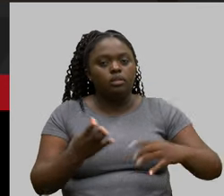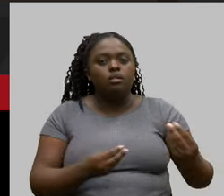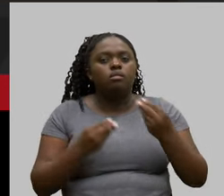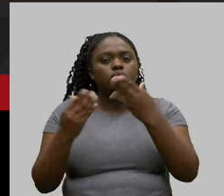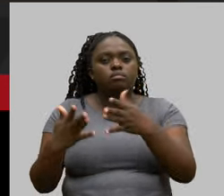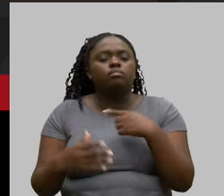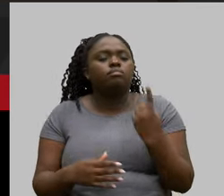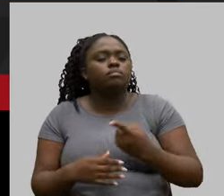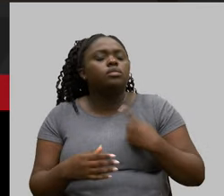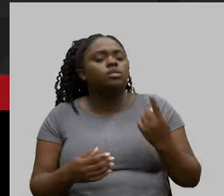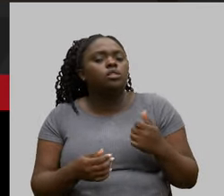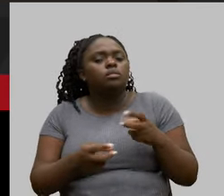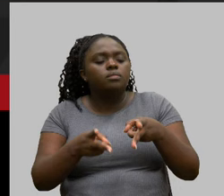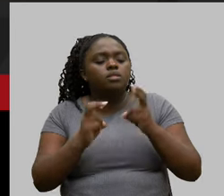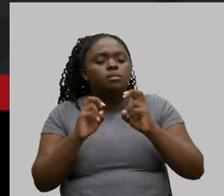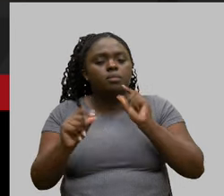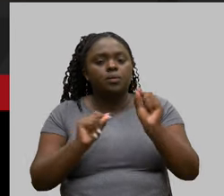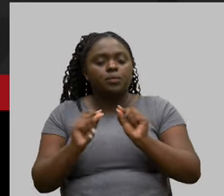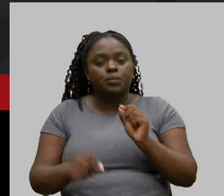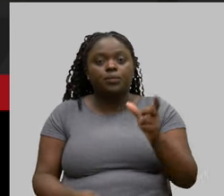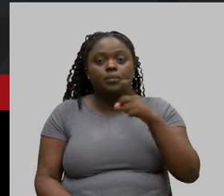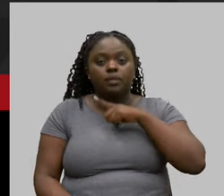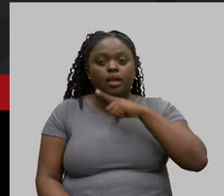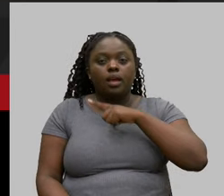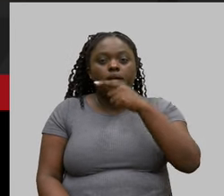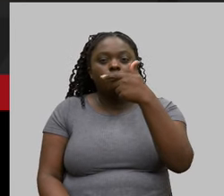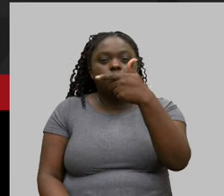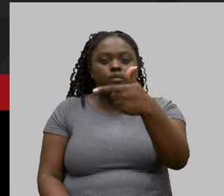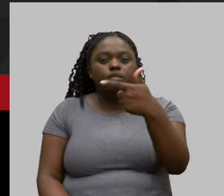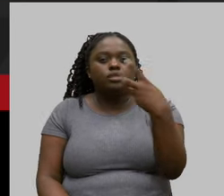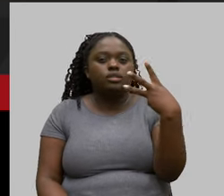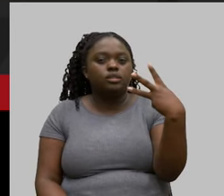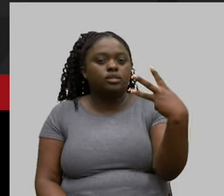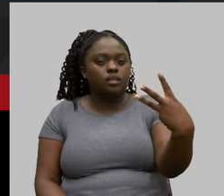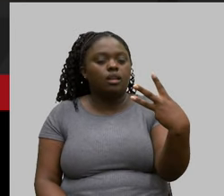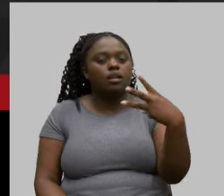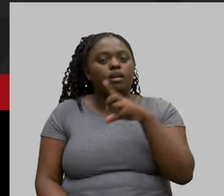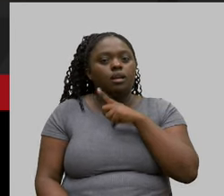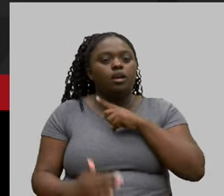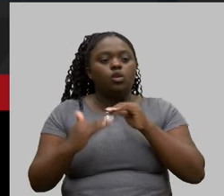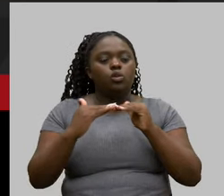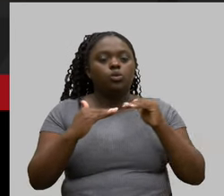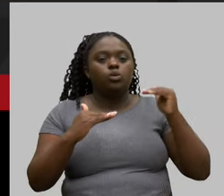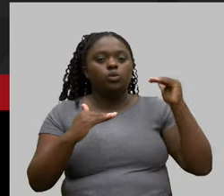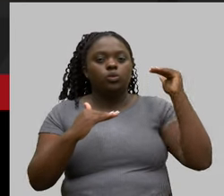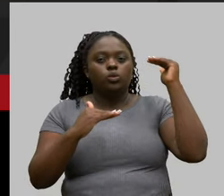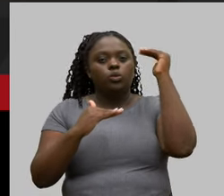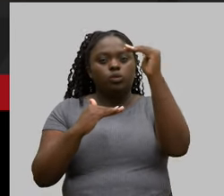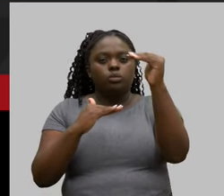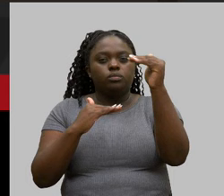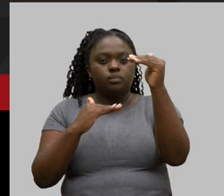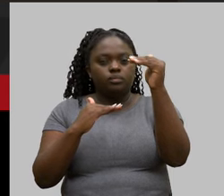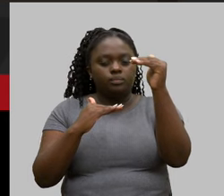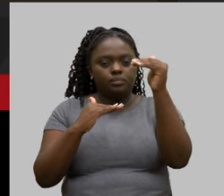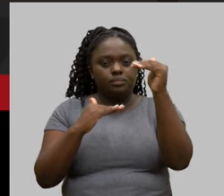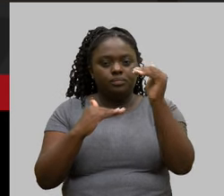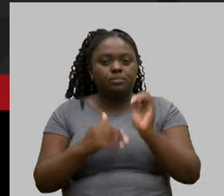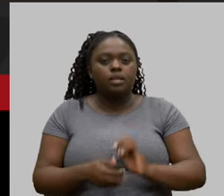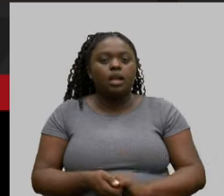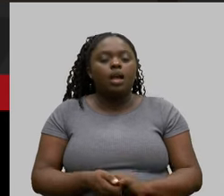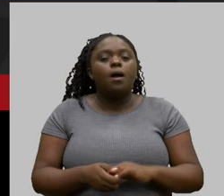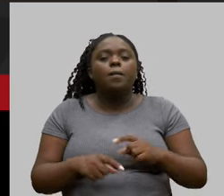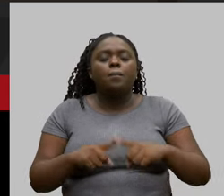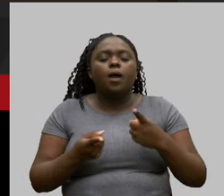observou que a gente tem 23 que tem superá torial e mas aí analisando mais a fundo desses